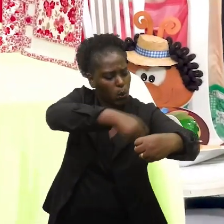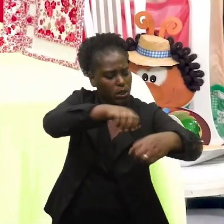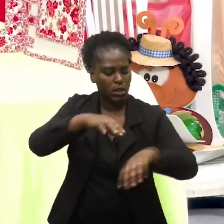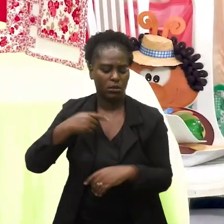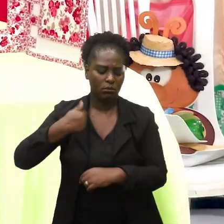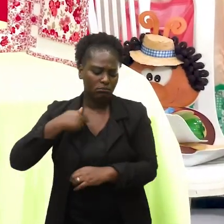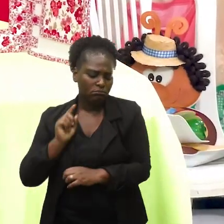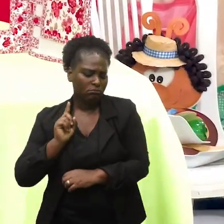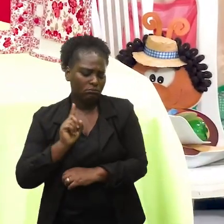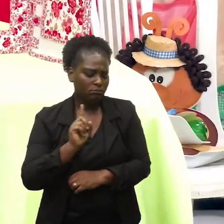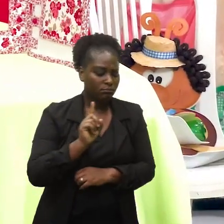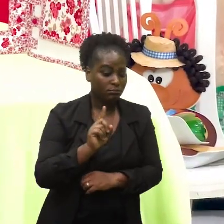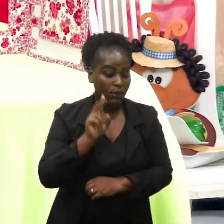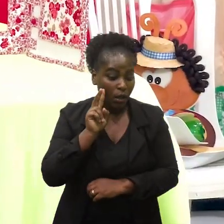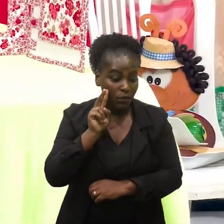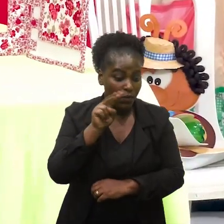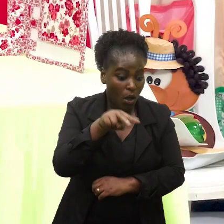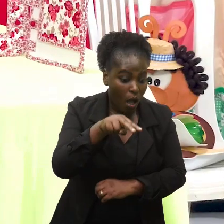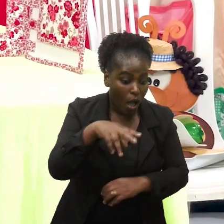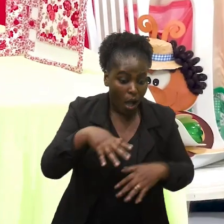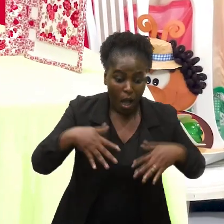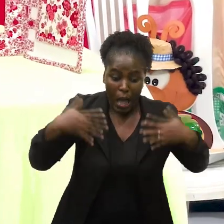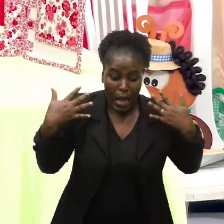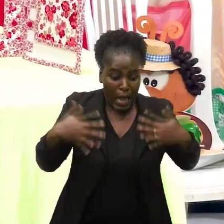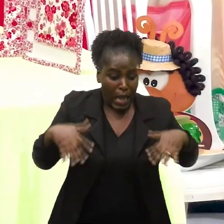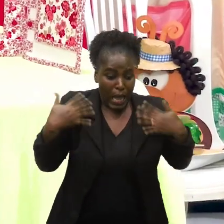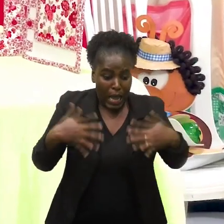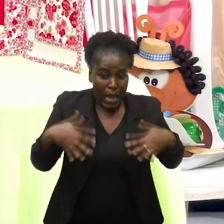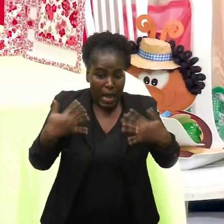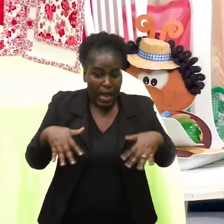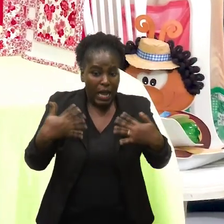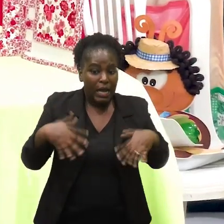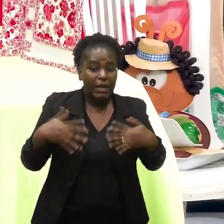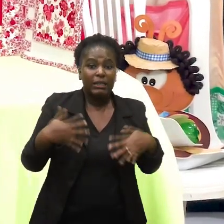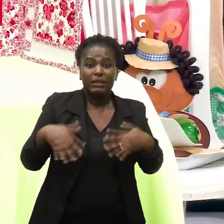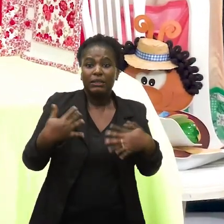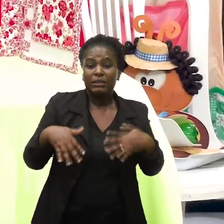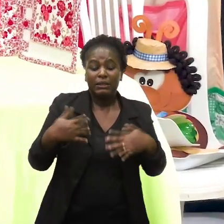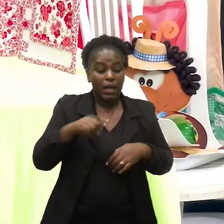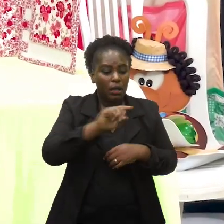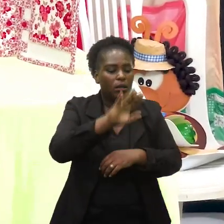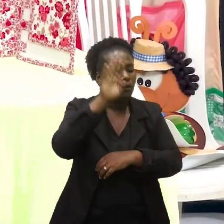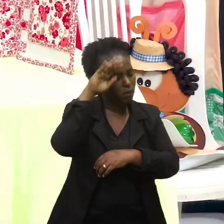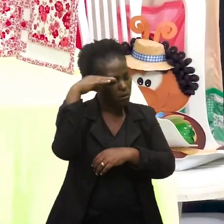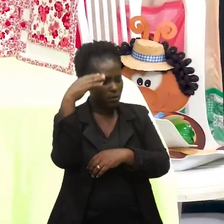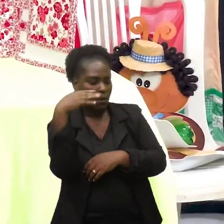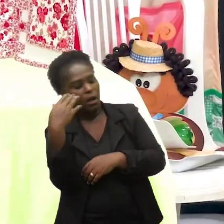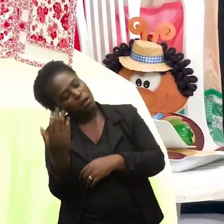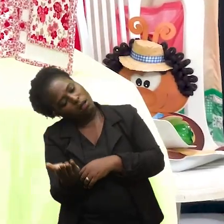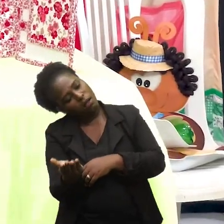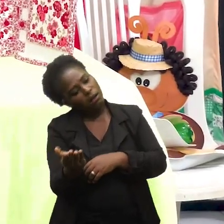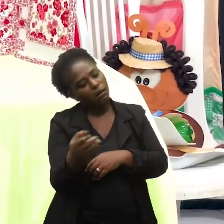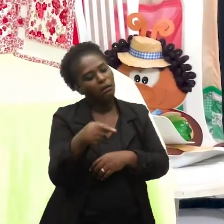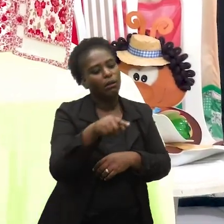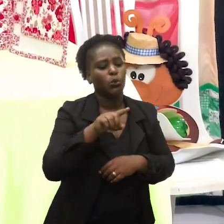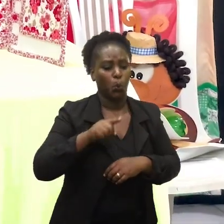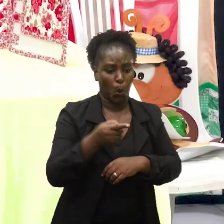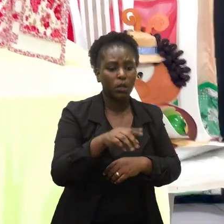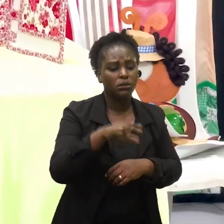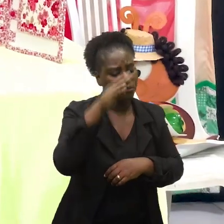dela estava desmaiado bem ali. Aí ela